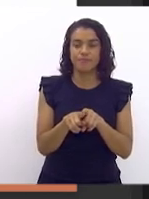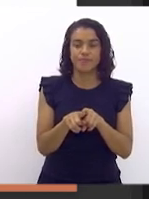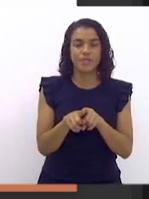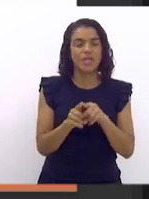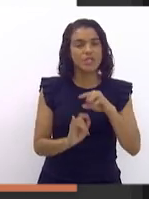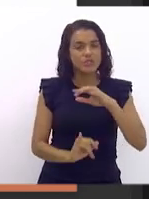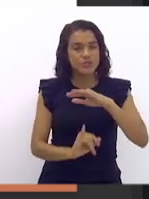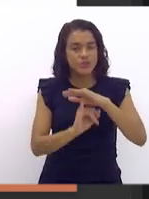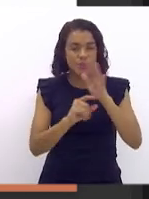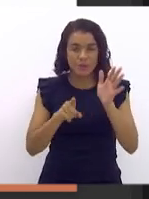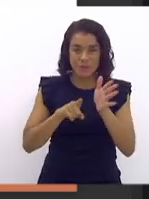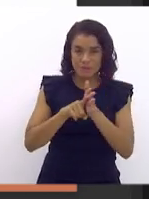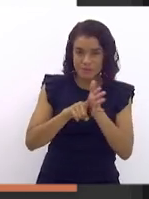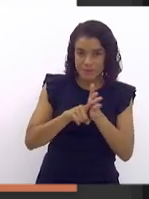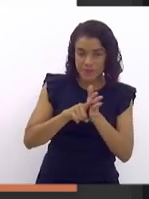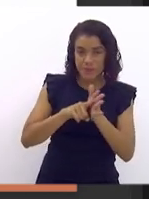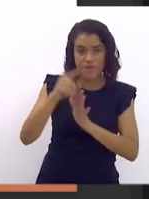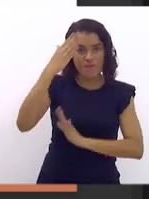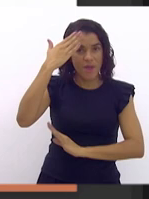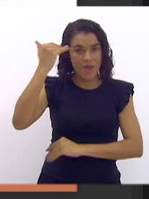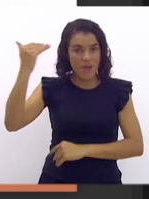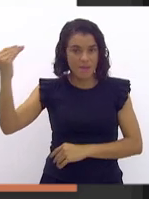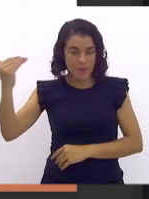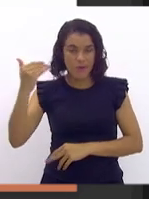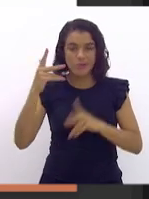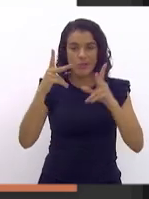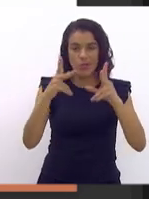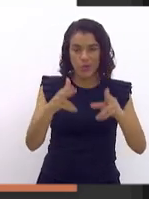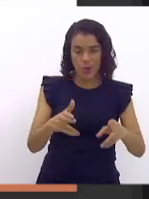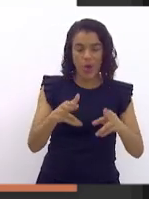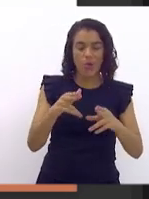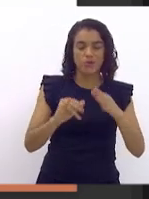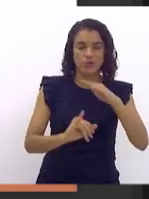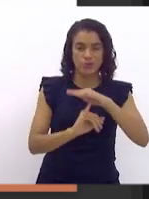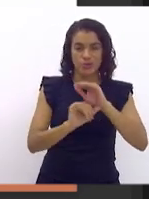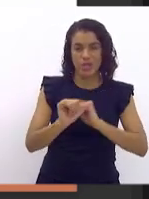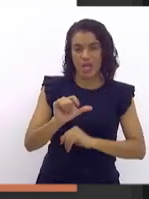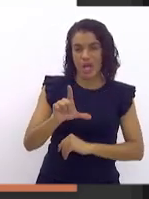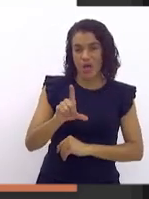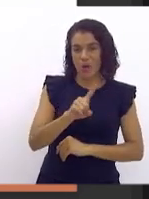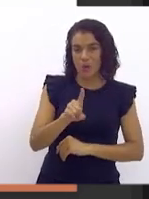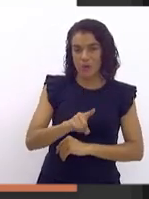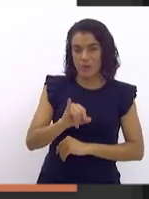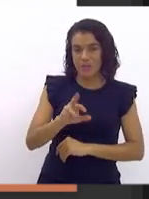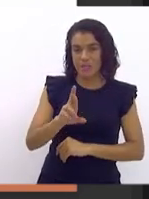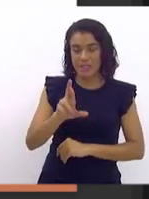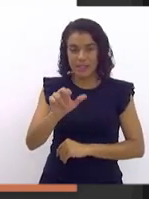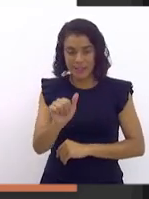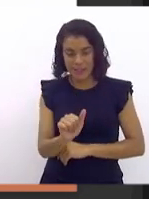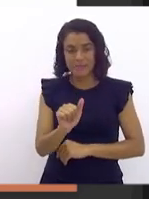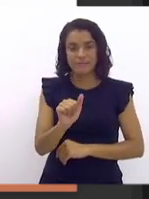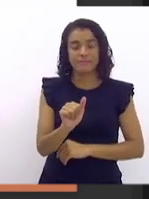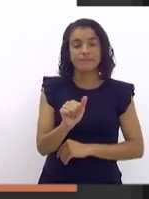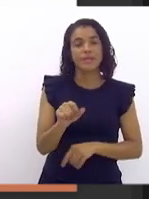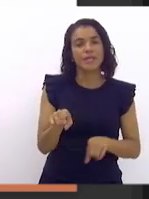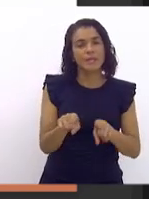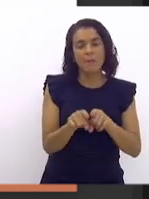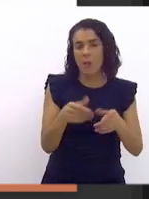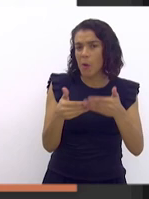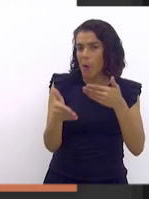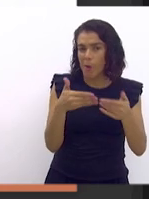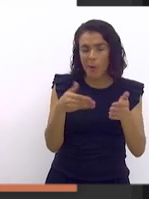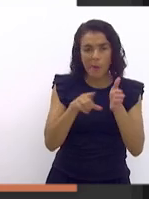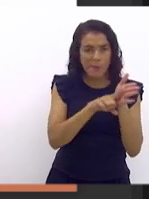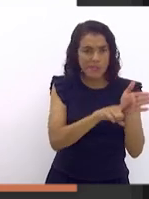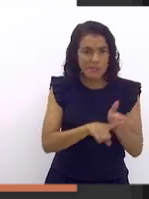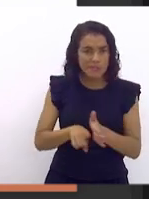instituições de pesquisa de renome no Brasil, como o próprio Instituto Alziras, não pesquisas, não só as pesquisas que são feitas com o Observatório, mas qualquer pesquisa que